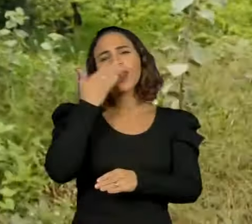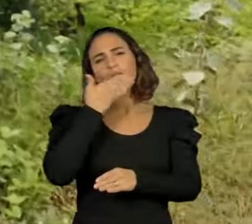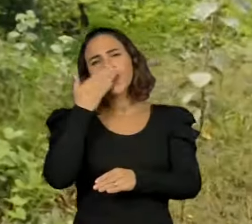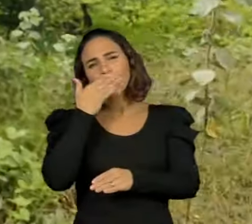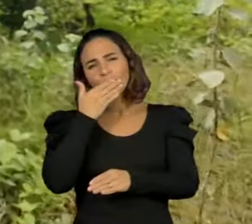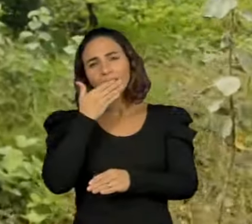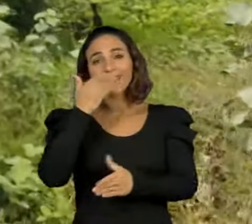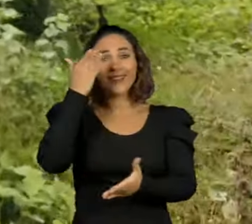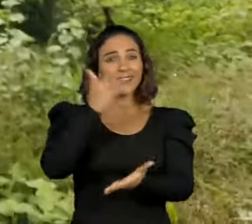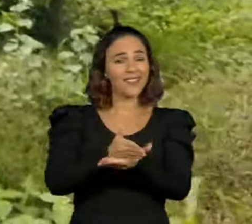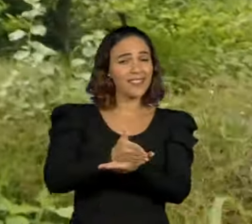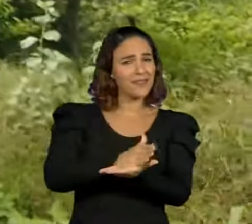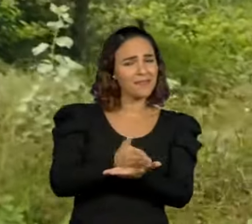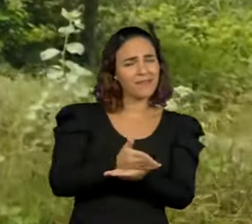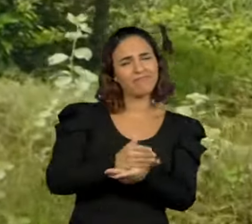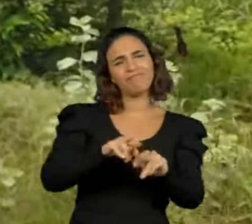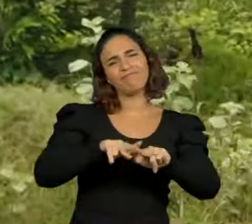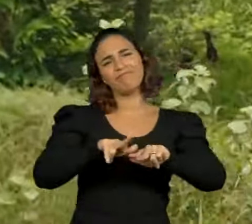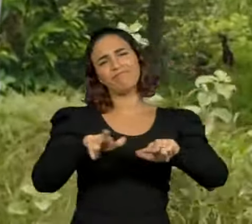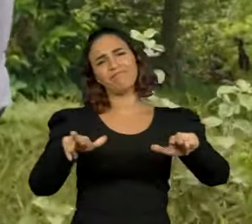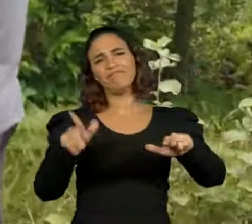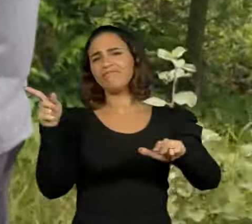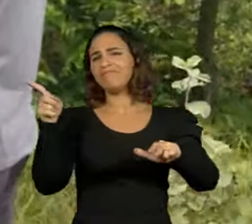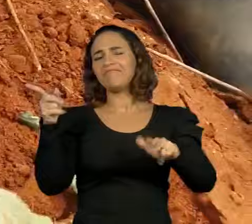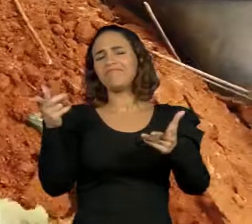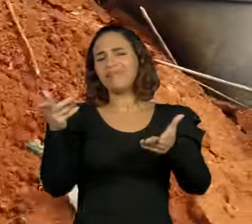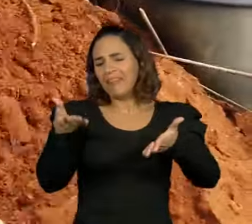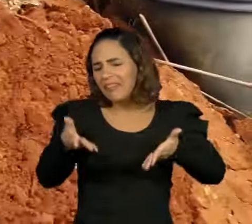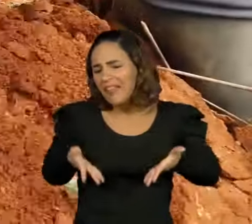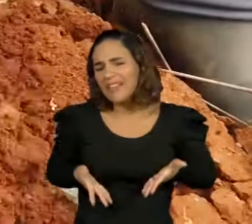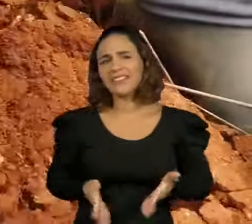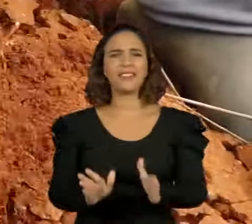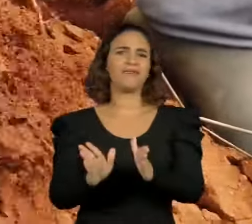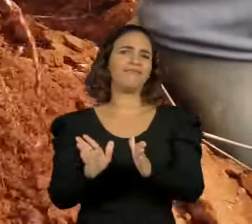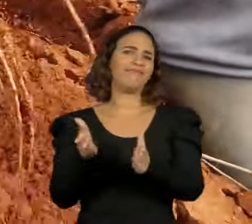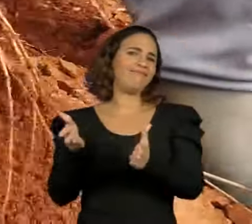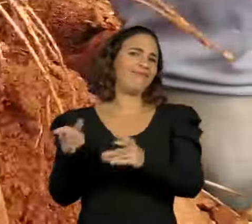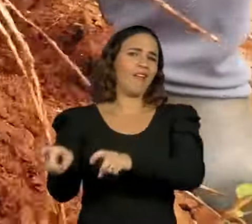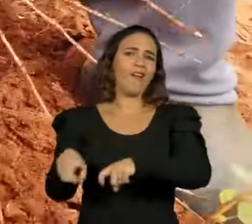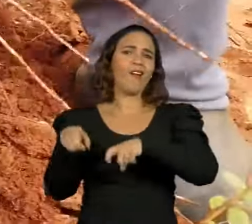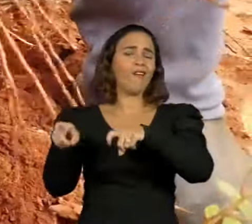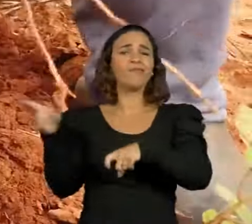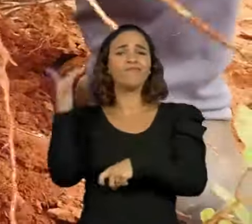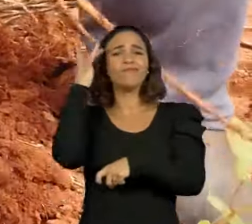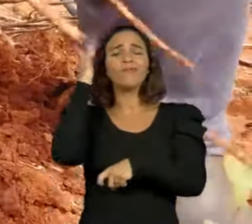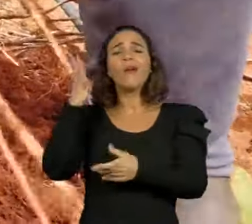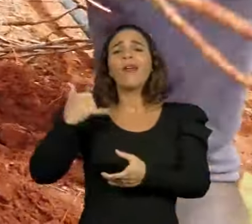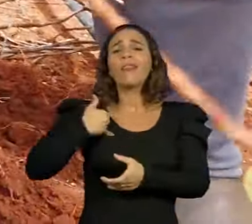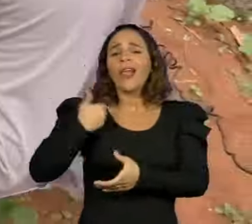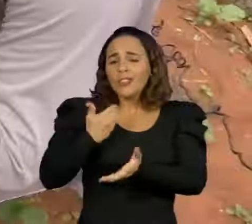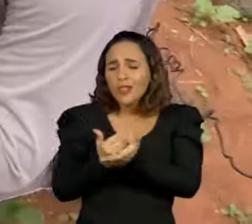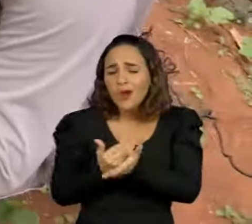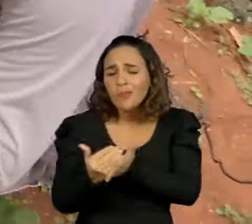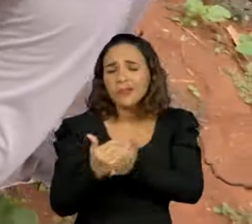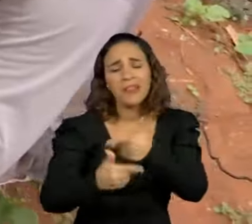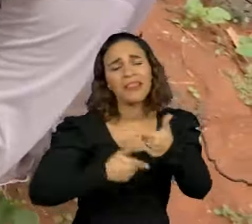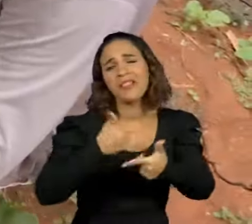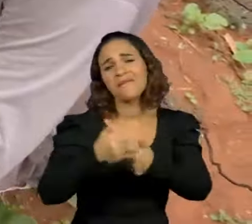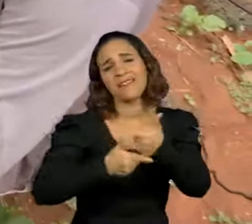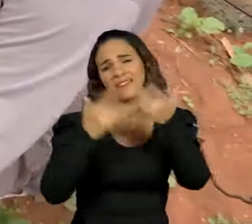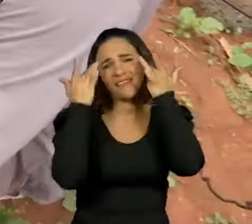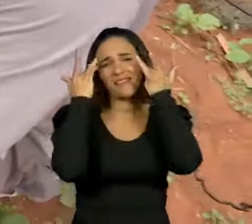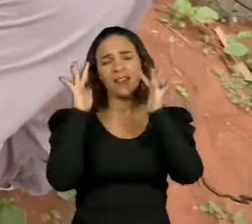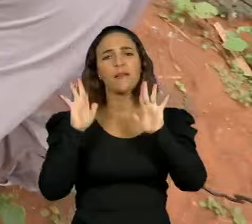grande. Marcelo praticamente nasceu na roça. Nem sabe dizer quando começou a trabalhar com a terra, mas fala